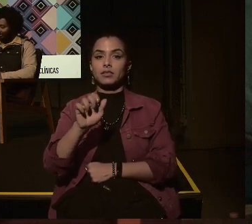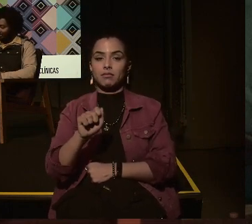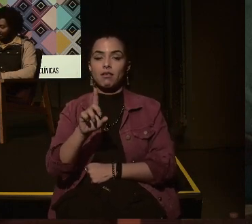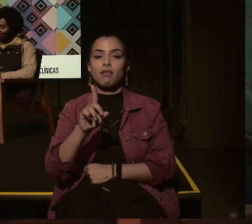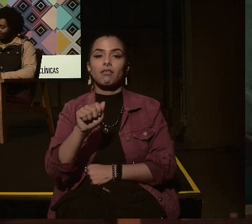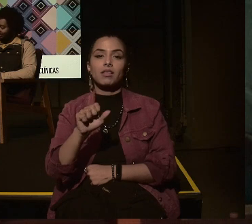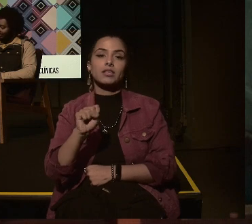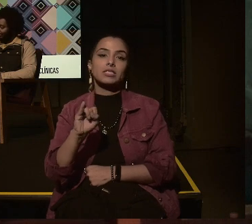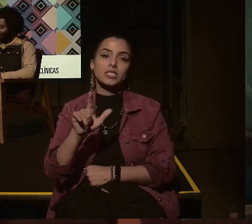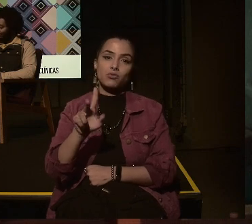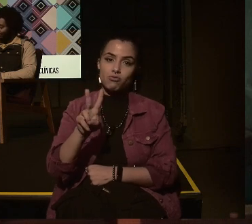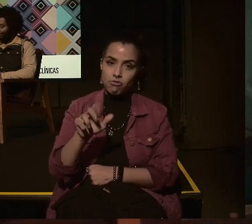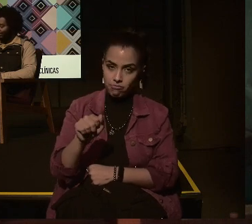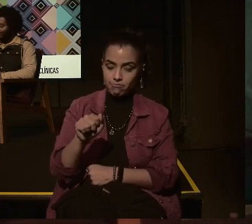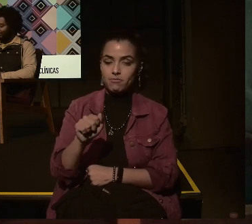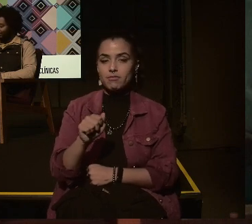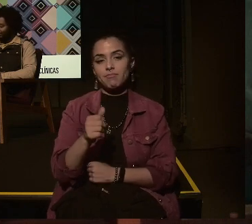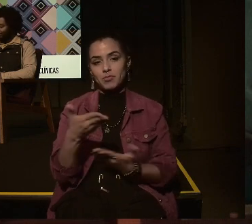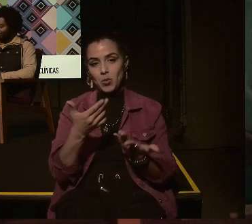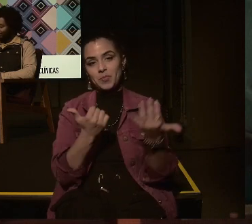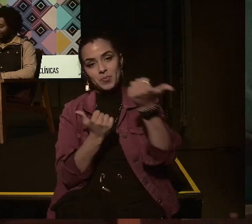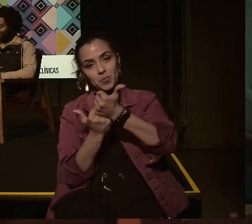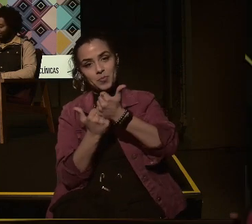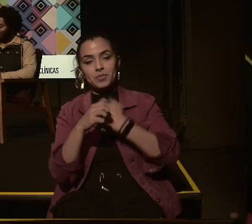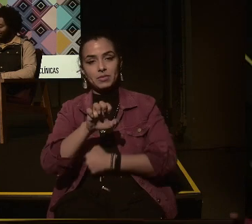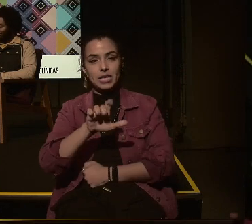Emiliano, com você.